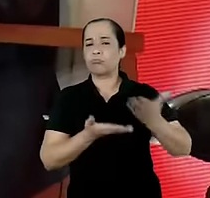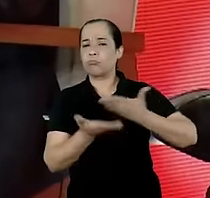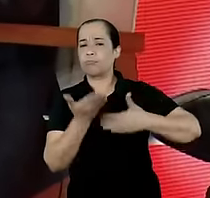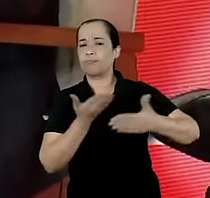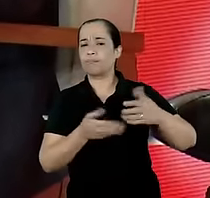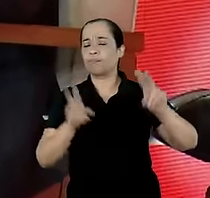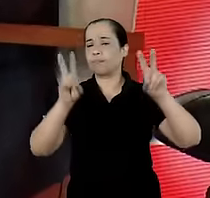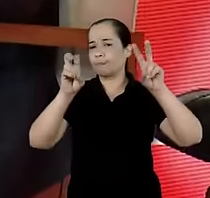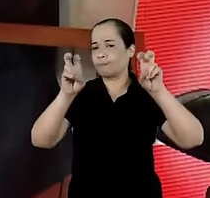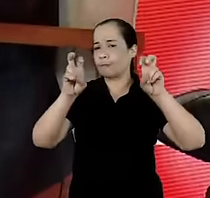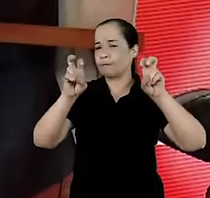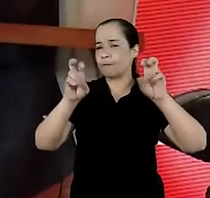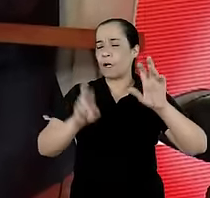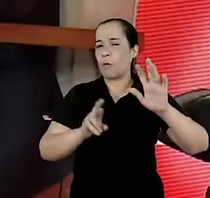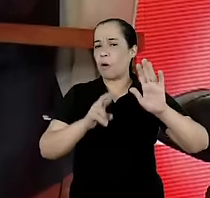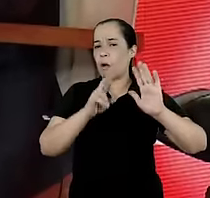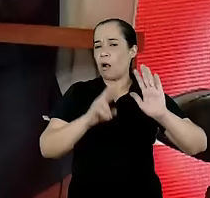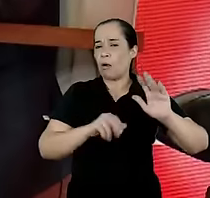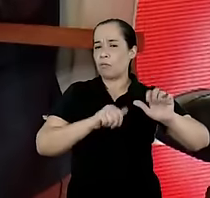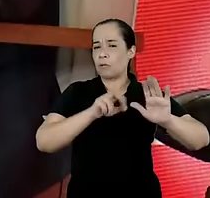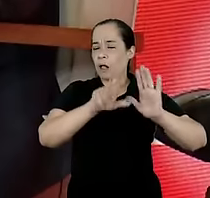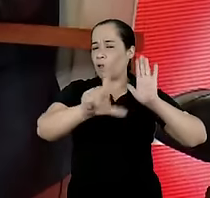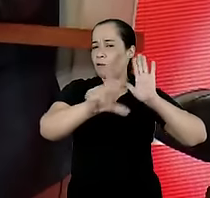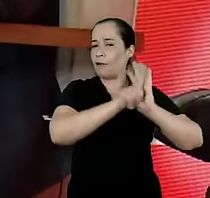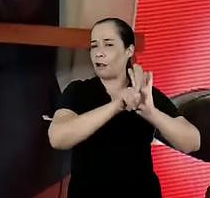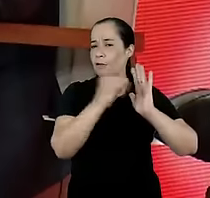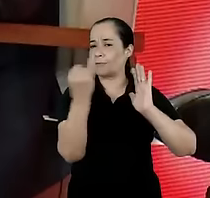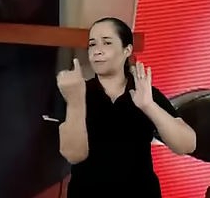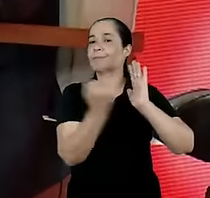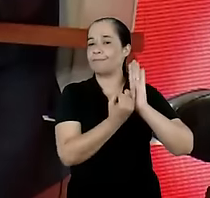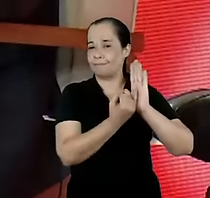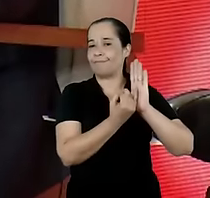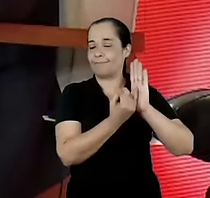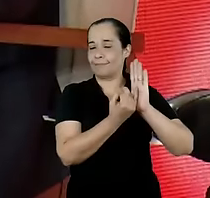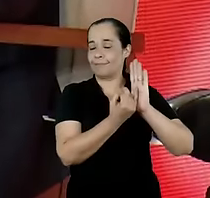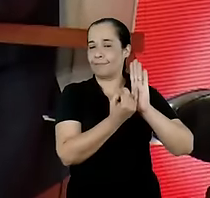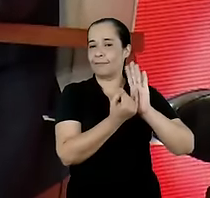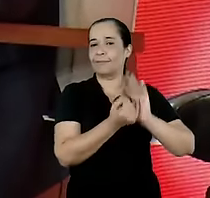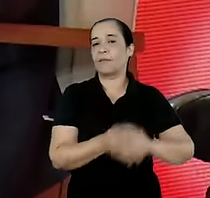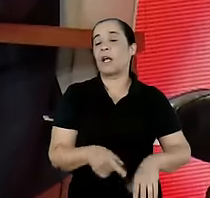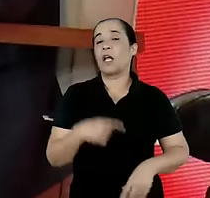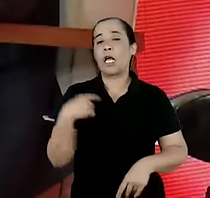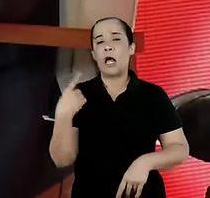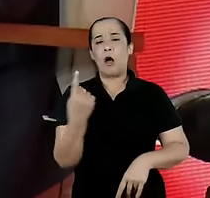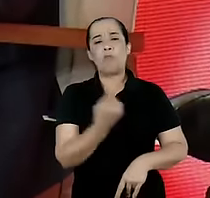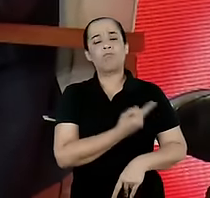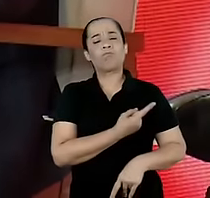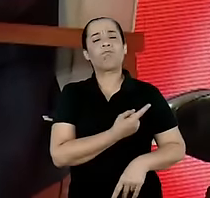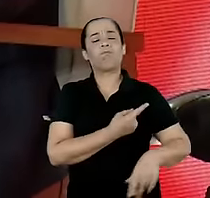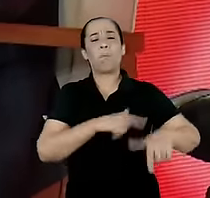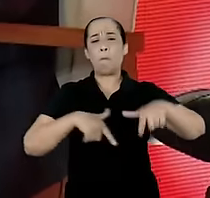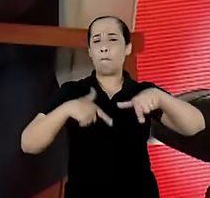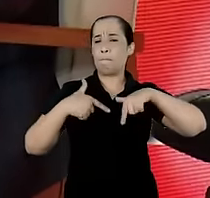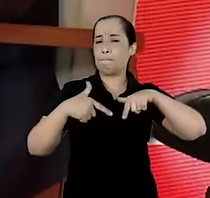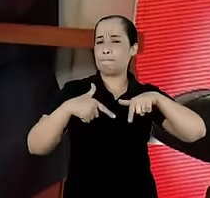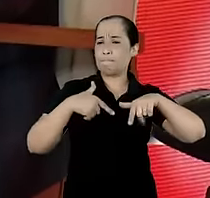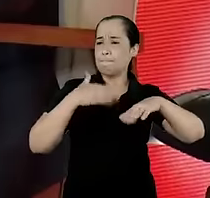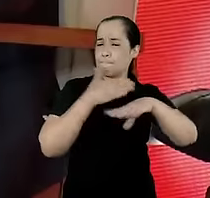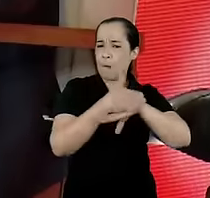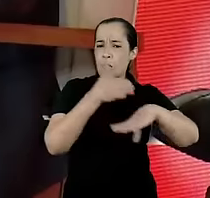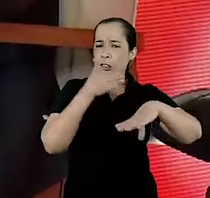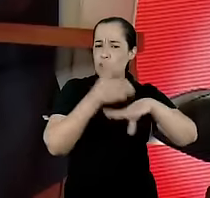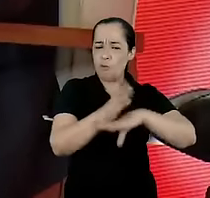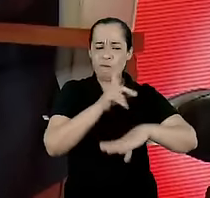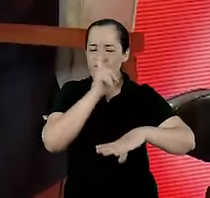exaltar o diálogo e a escuta tia a cvm vem participando ativamente da construção da parte da reforma